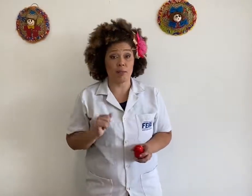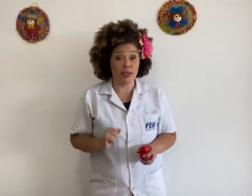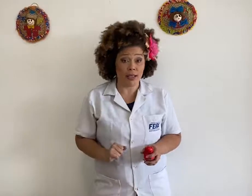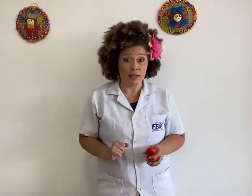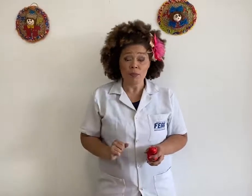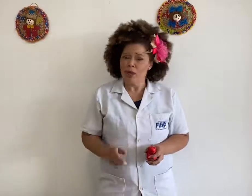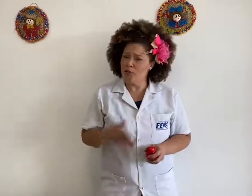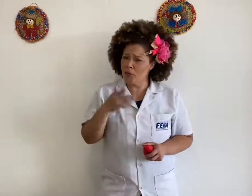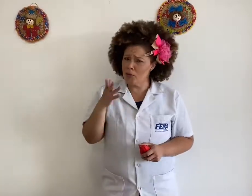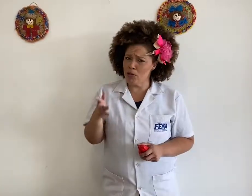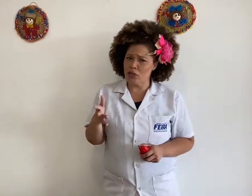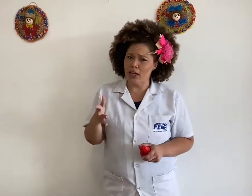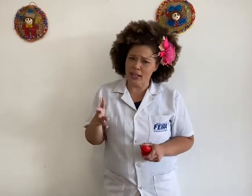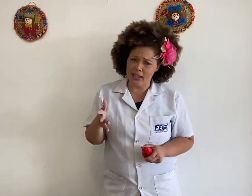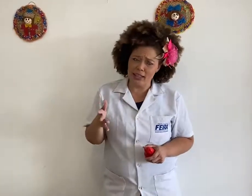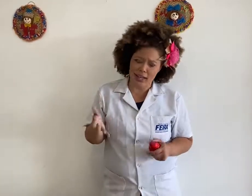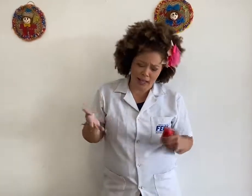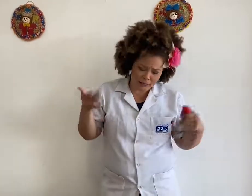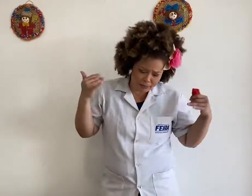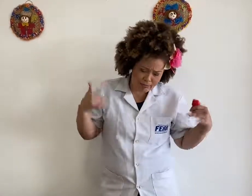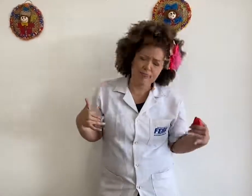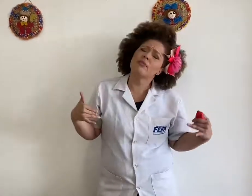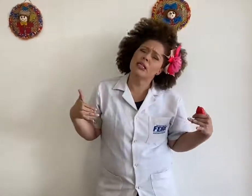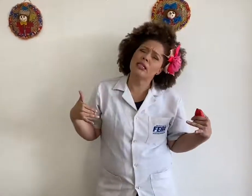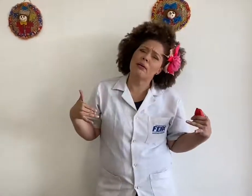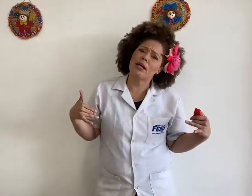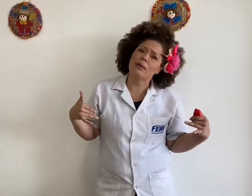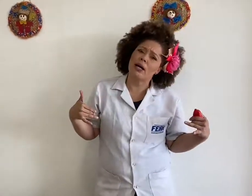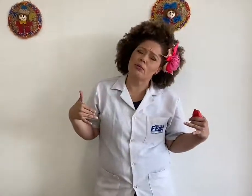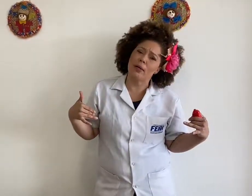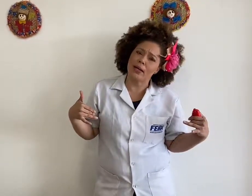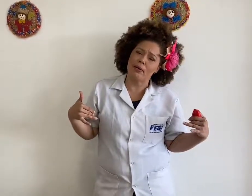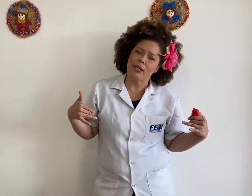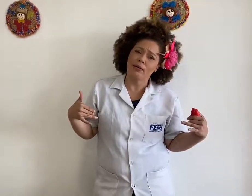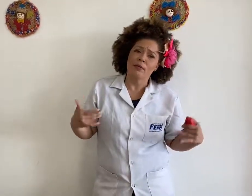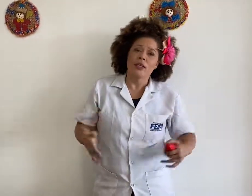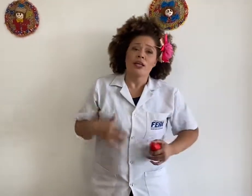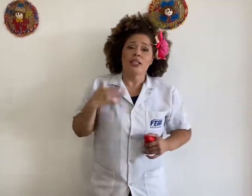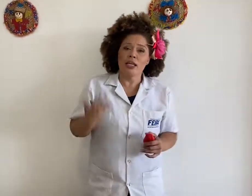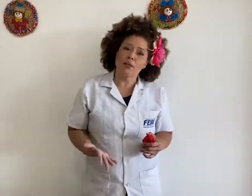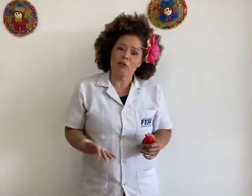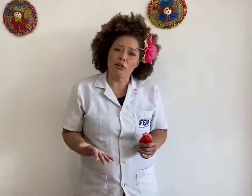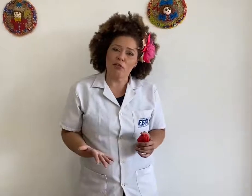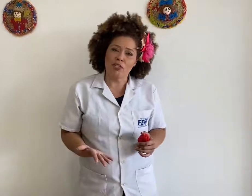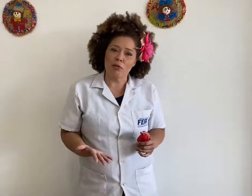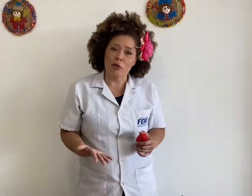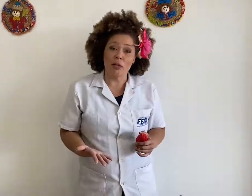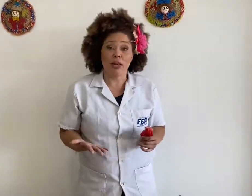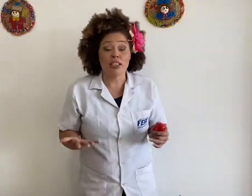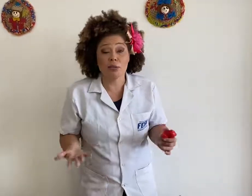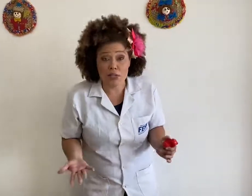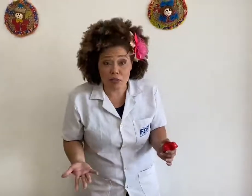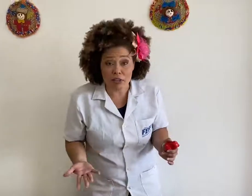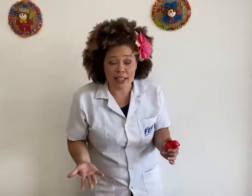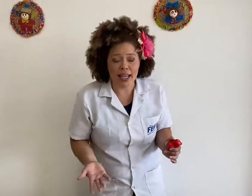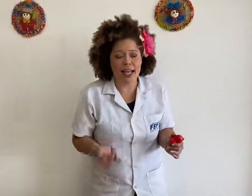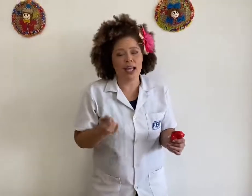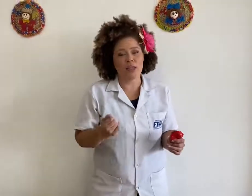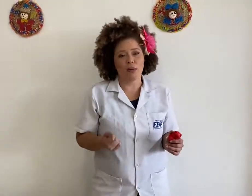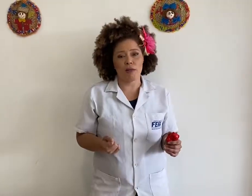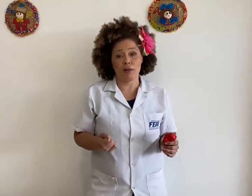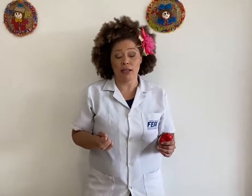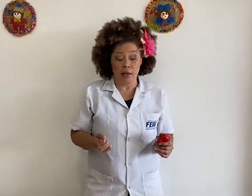pode ser pequena. E fica uma dica aí, né, da Ana Maria Braga, do Paraguai. Sempre que forem fazer uma comida, o que vocês precisam